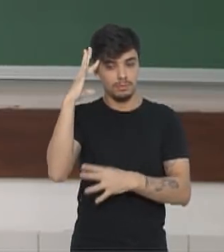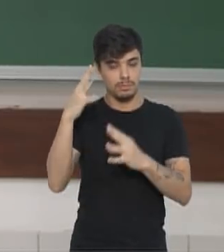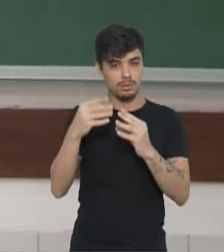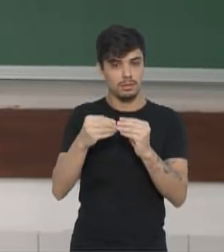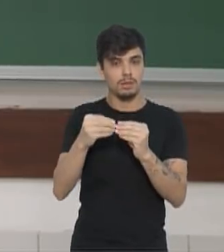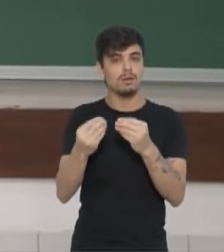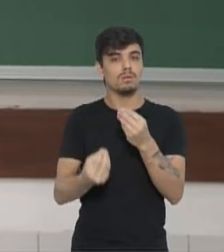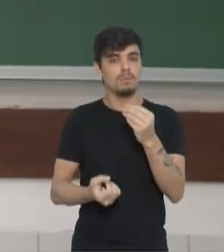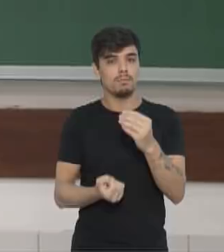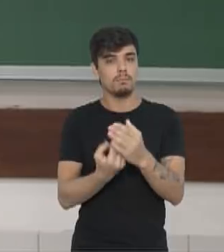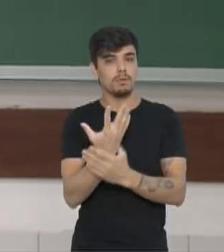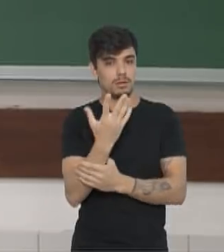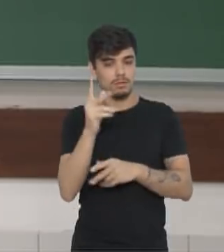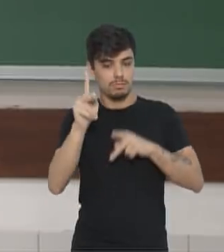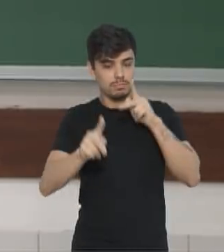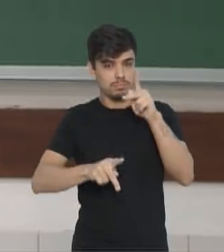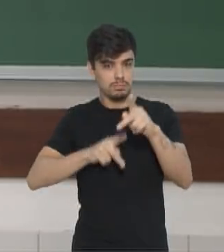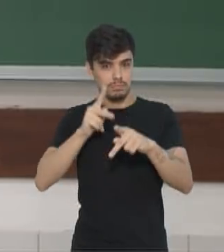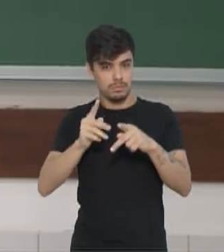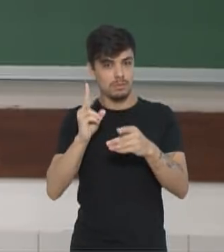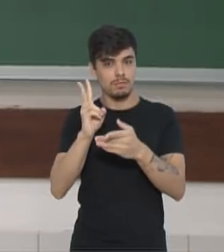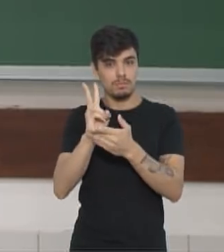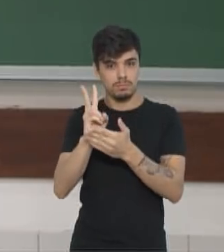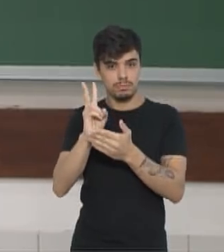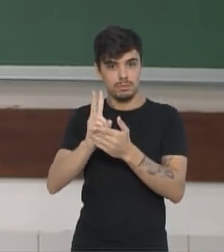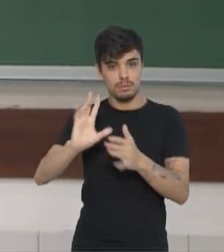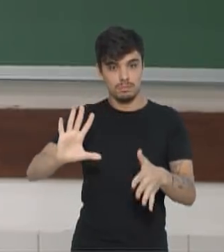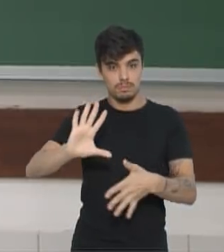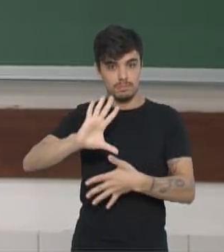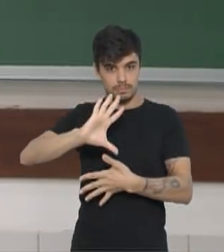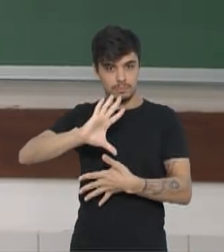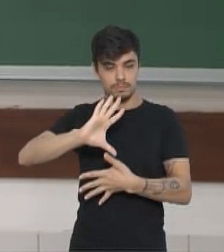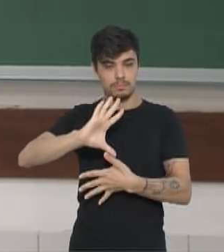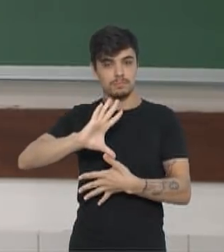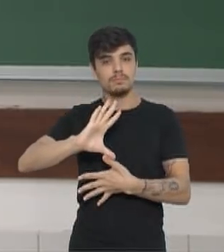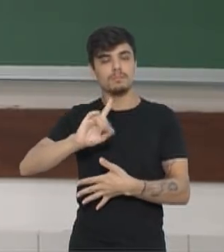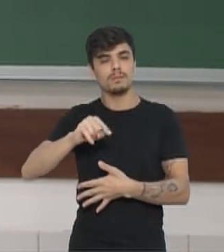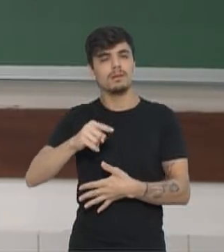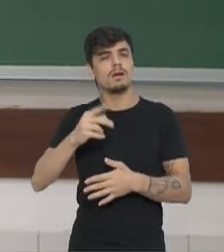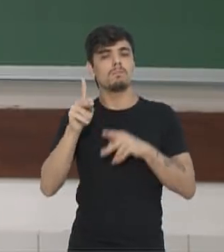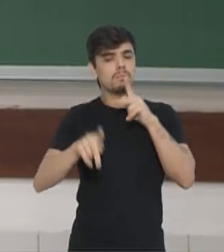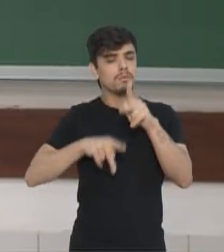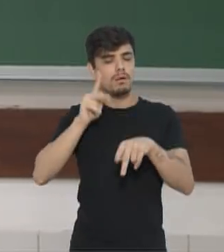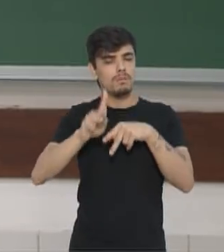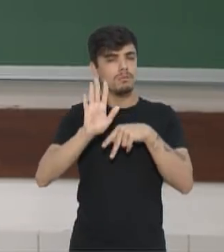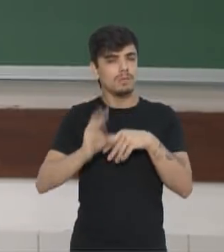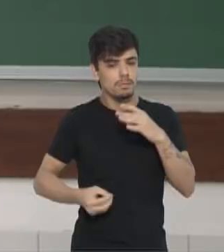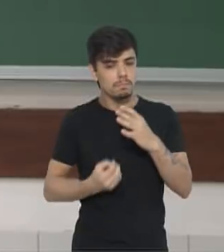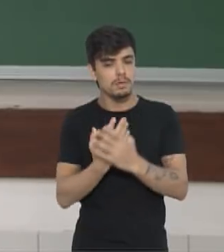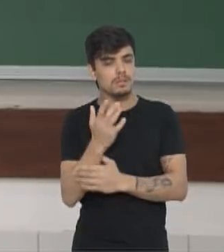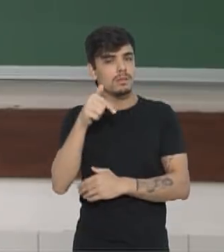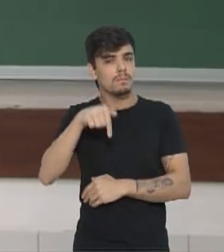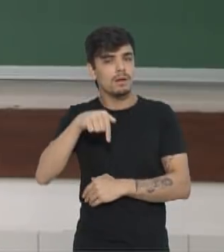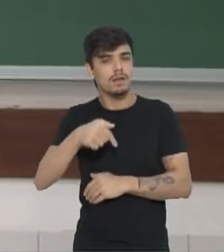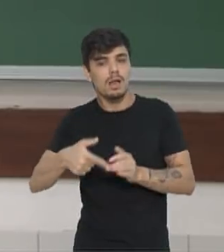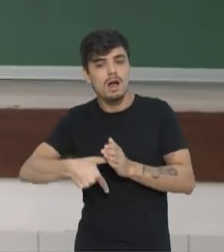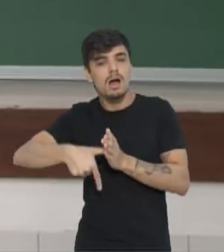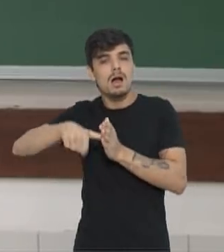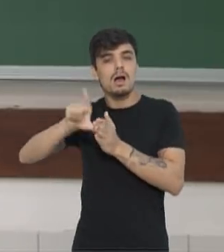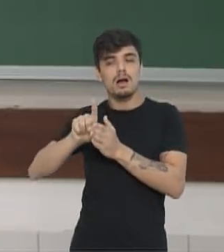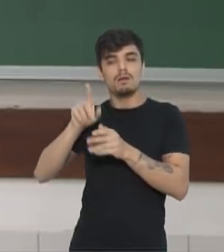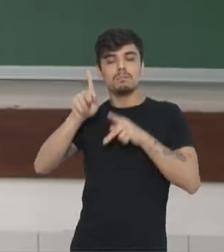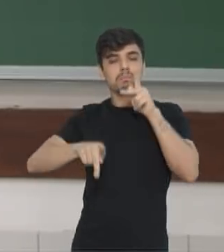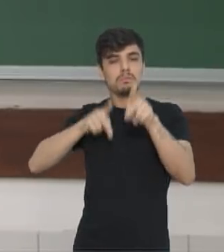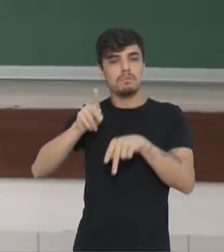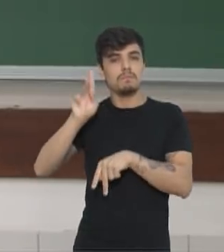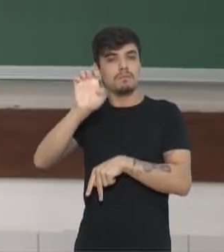a origem dos povos originários da América. Aqueles povos que já estavam aqui antes dos povos europeus ou de